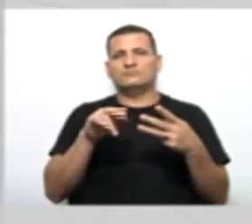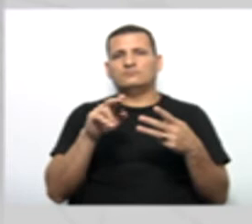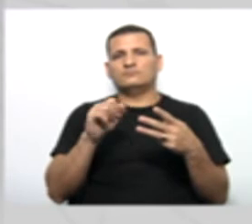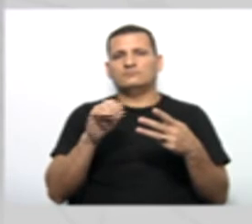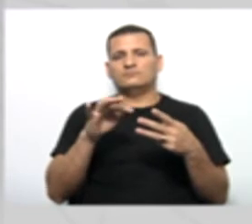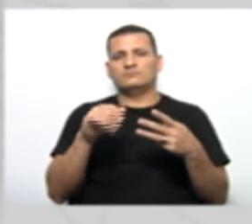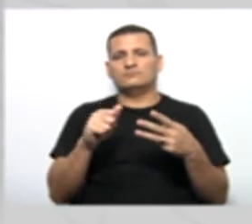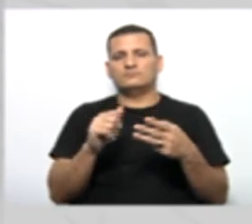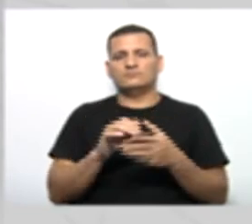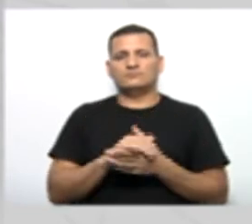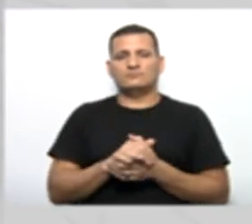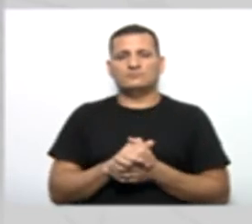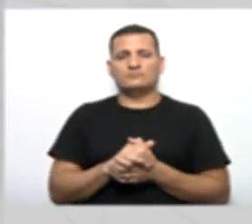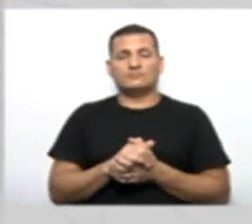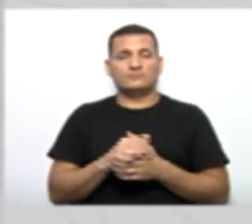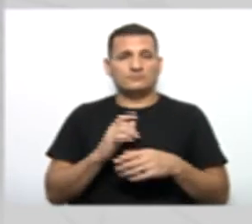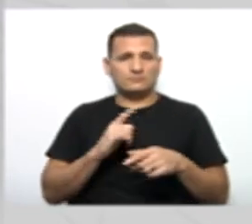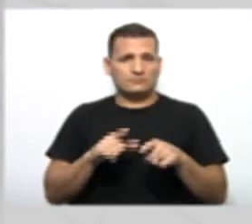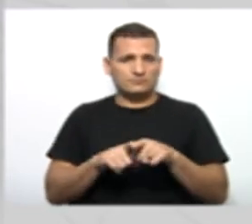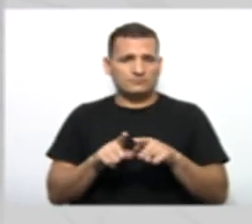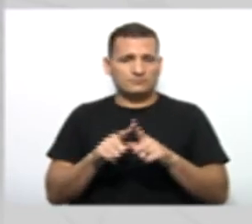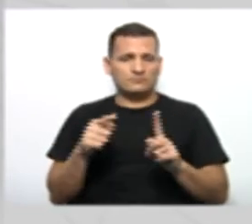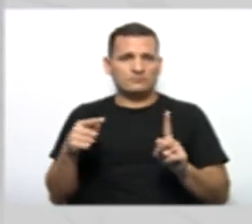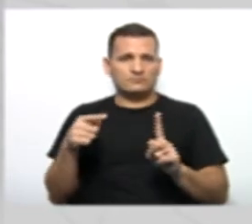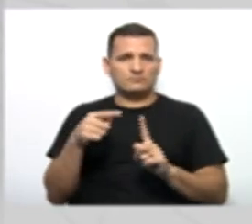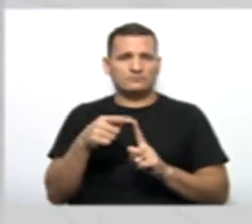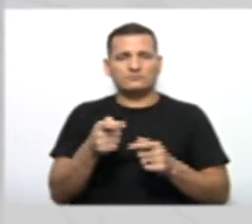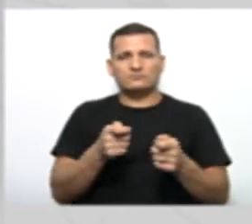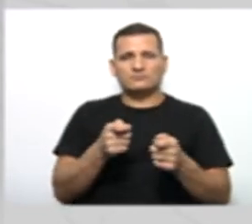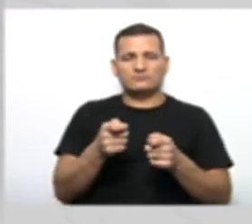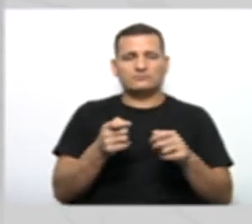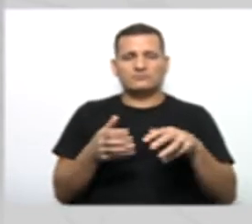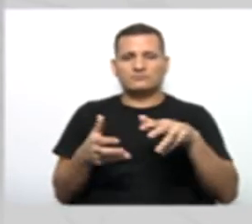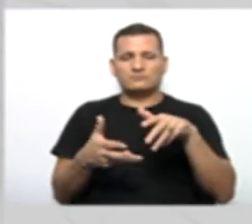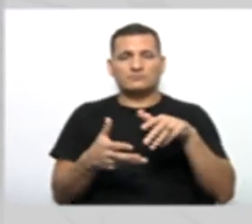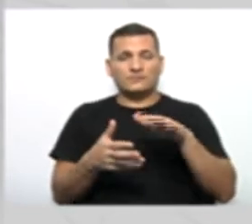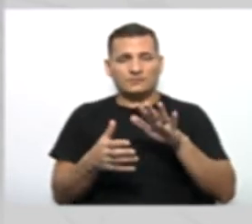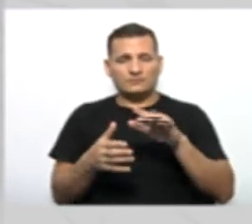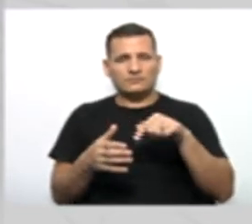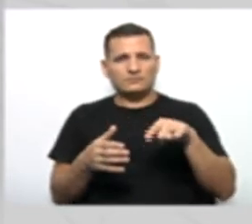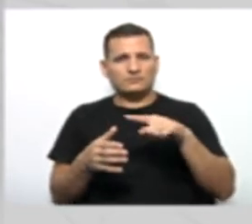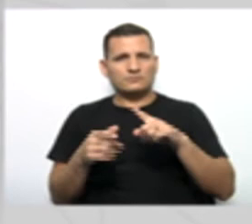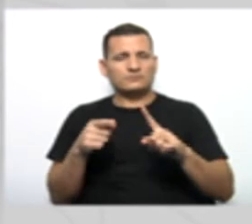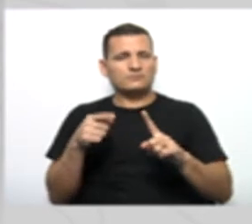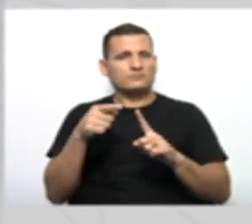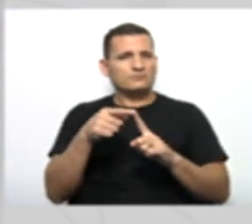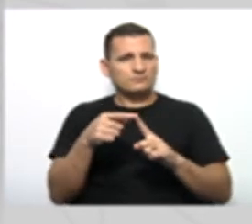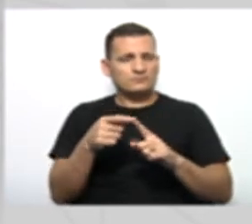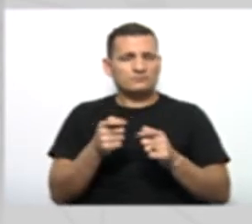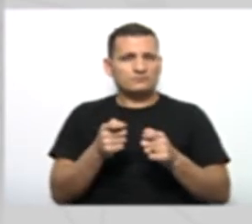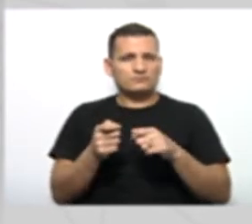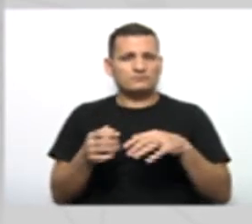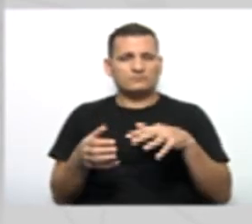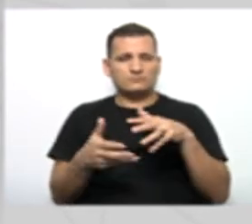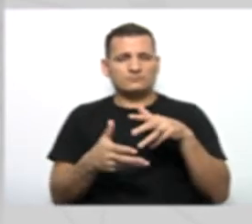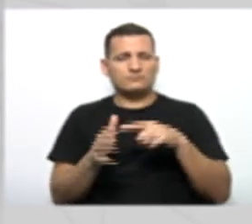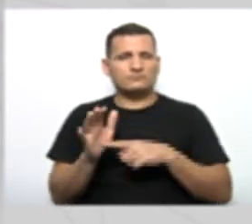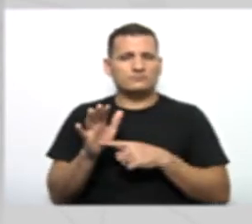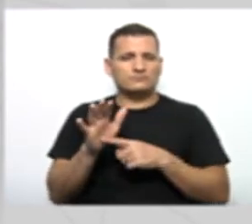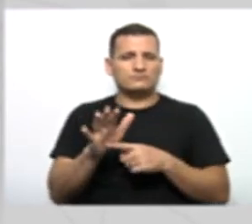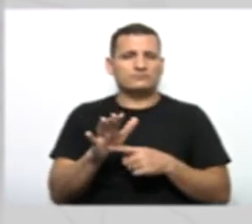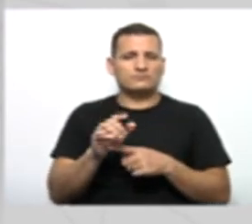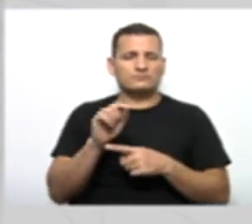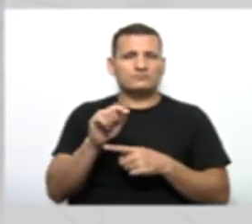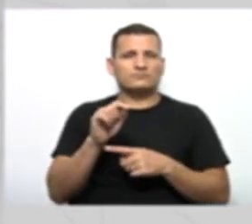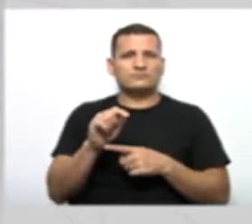Nós temos também os indicadores de sustentabilidade. Esses indicadores, eles mostram a visão